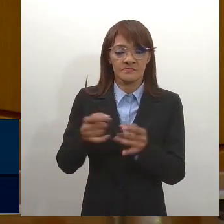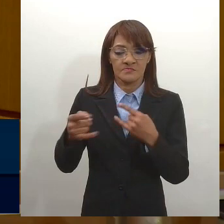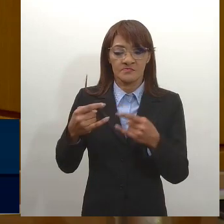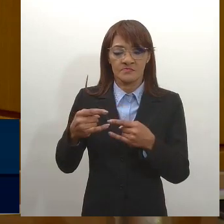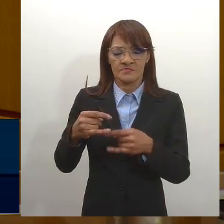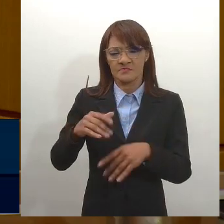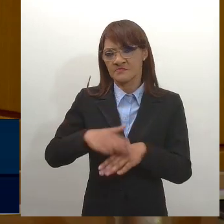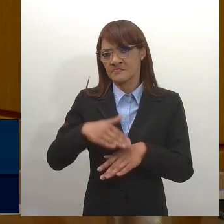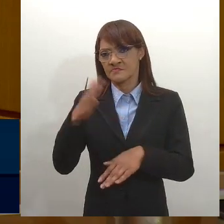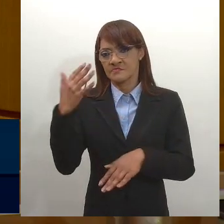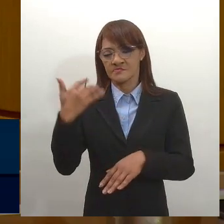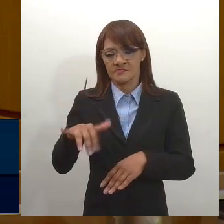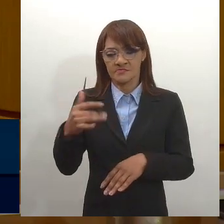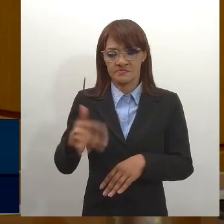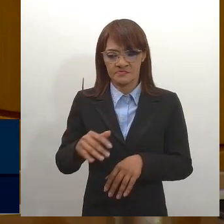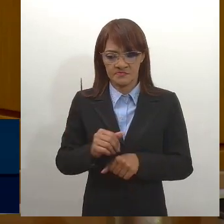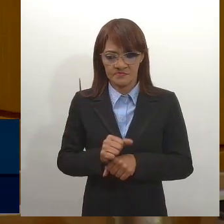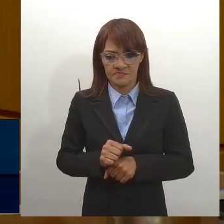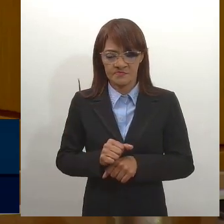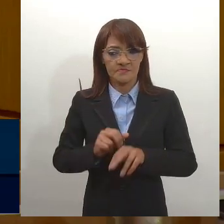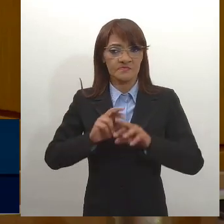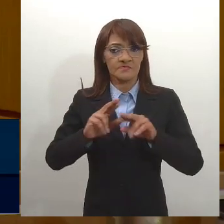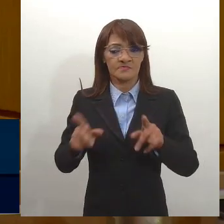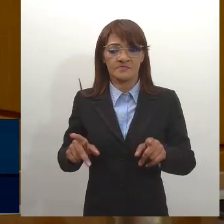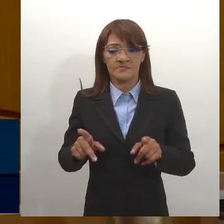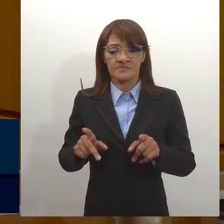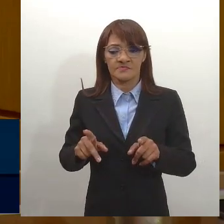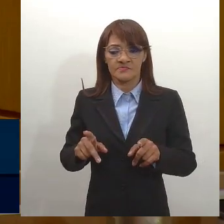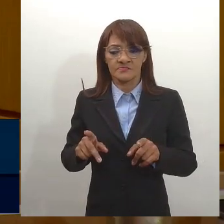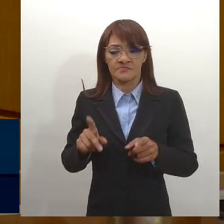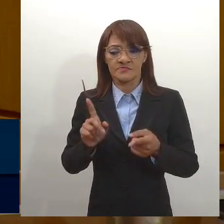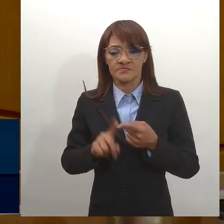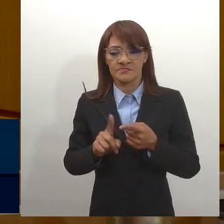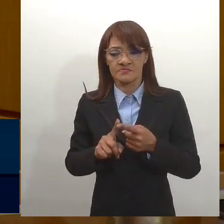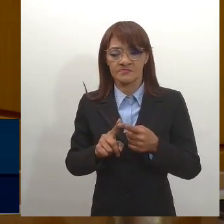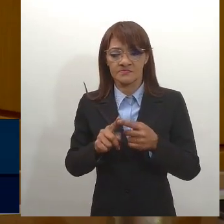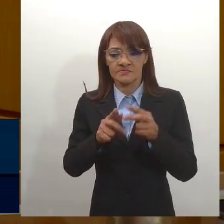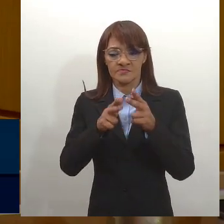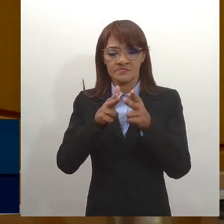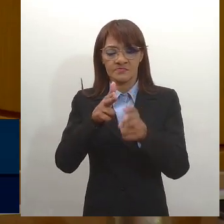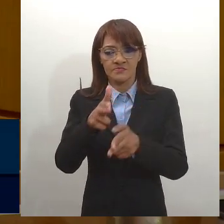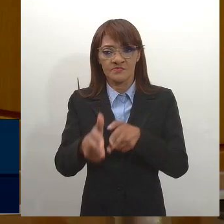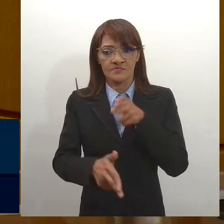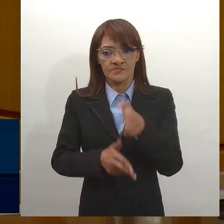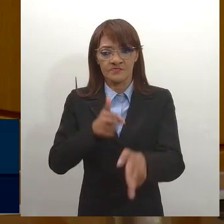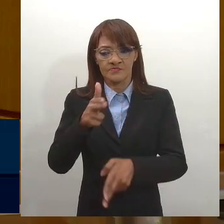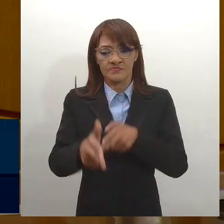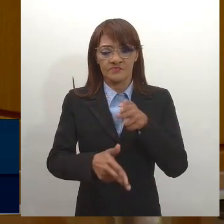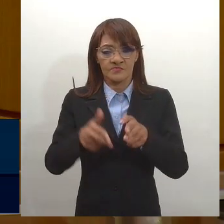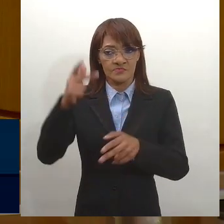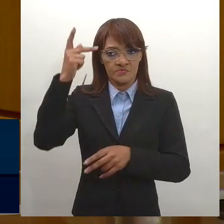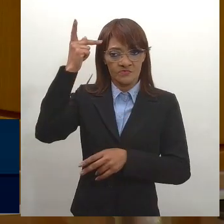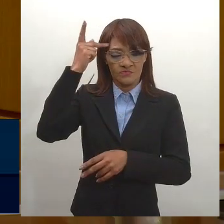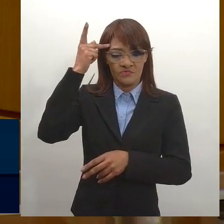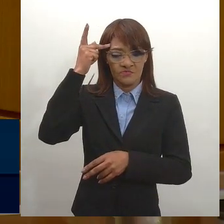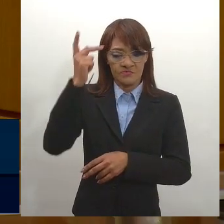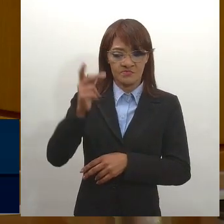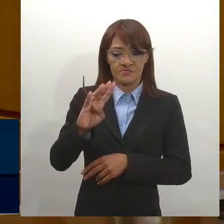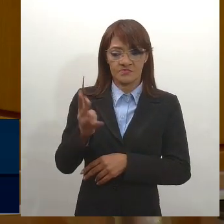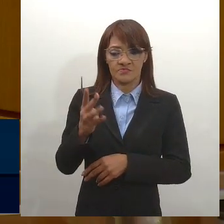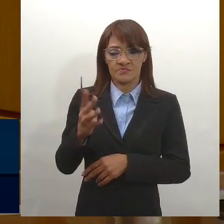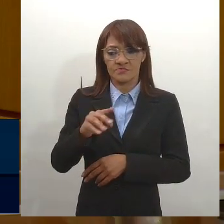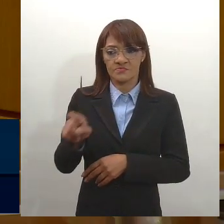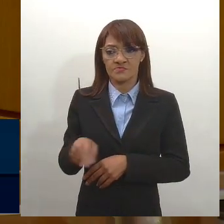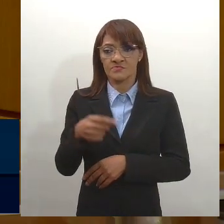a malha de metrô de São Paulo tem custo de R$ 4,40 no